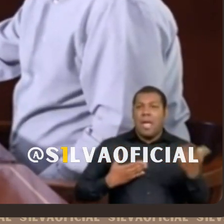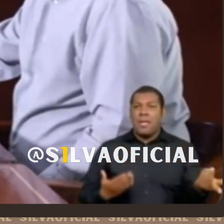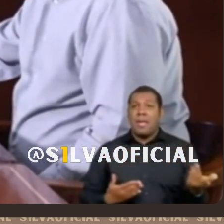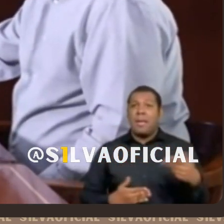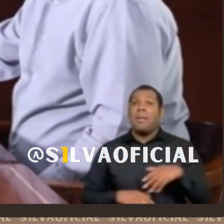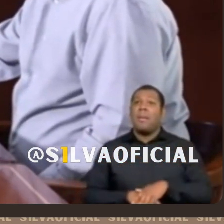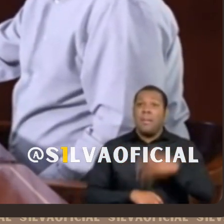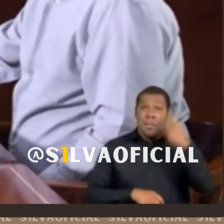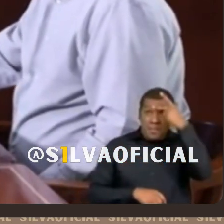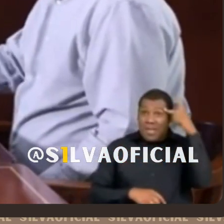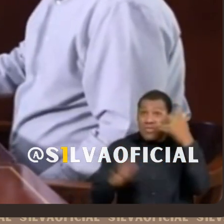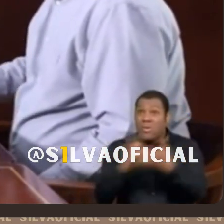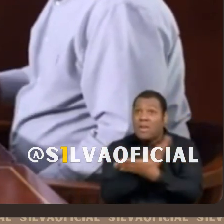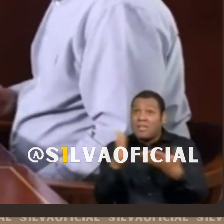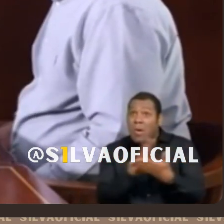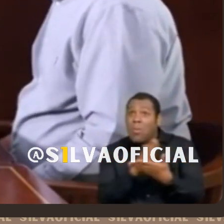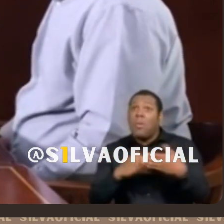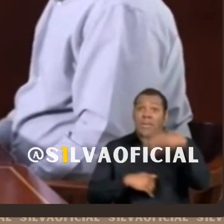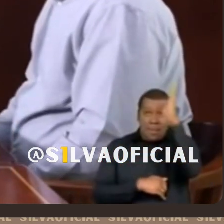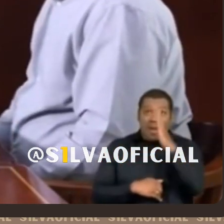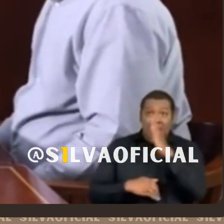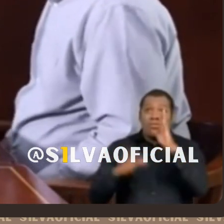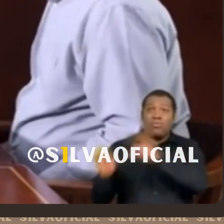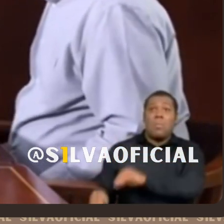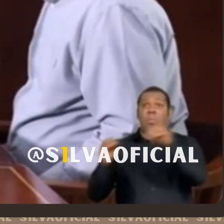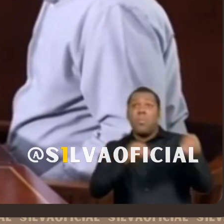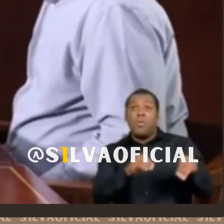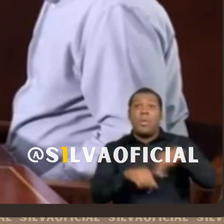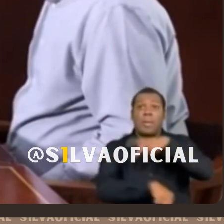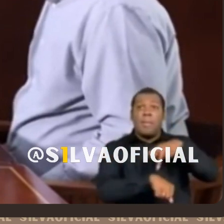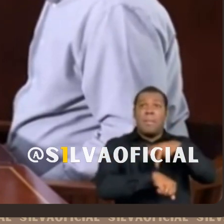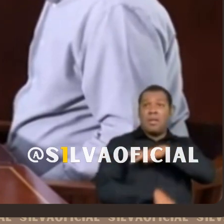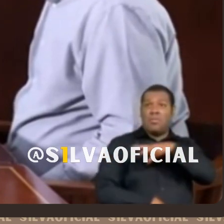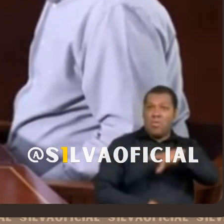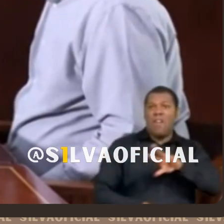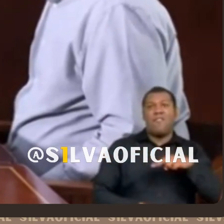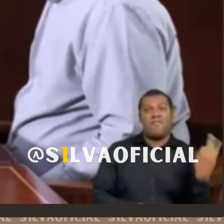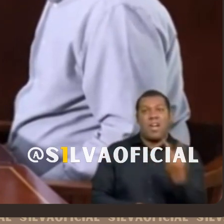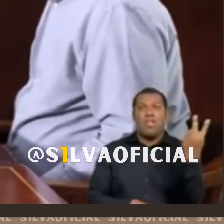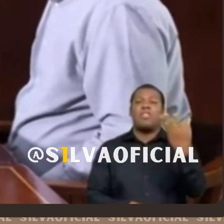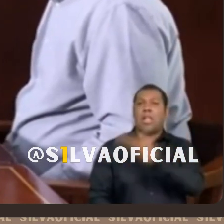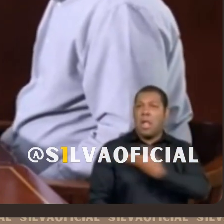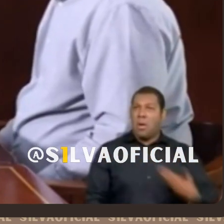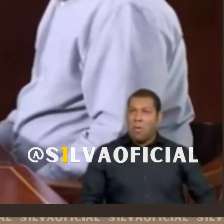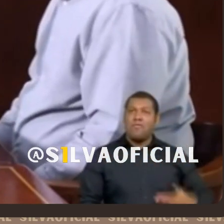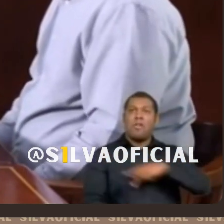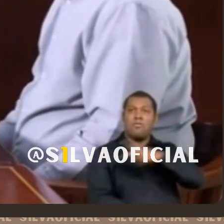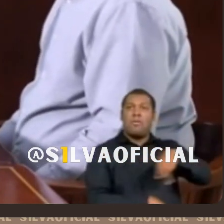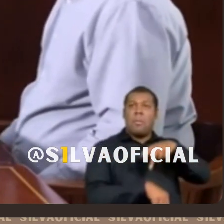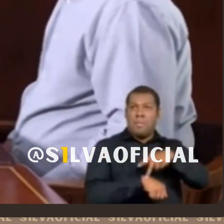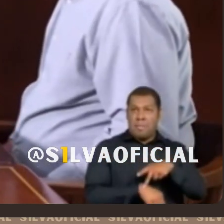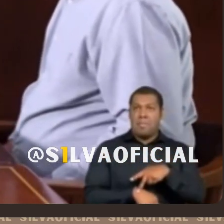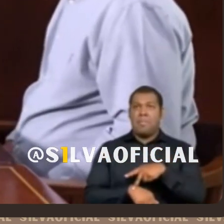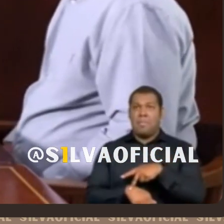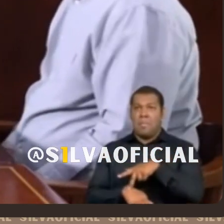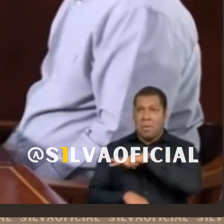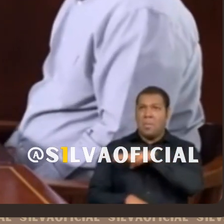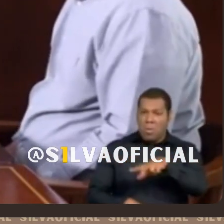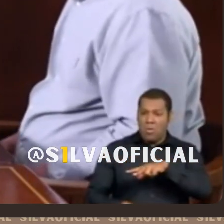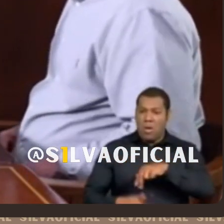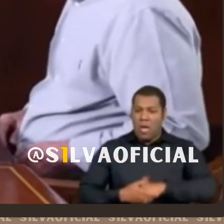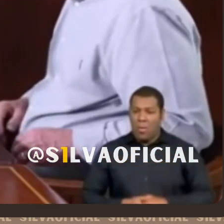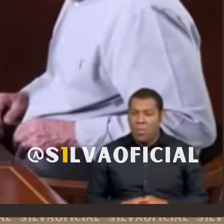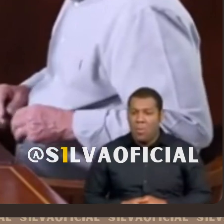isso. Aliás, o governo português é um governo socialista. É curioso, né? Porque lá esse imposto de renda dos mais ricos é